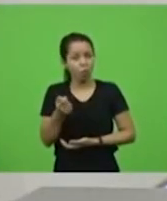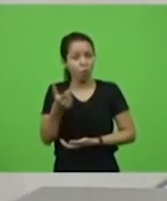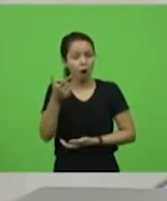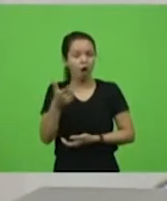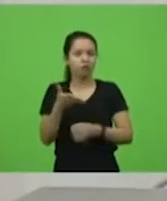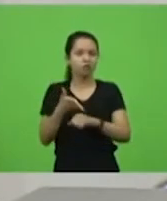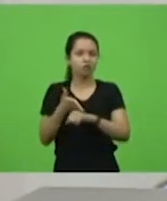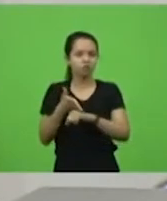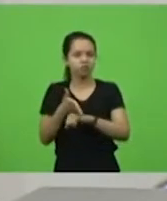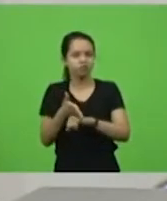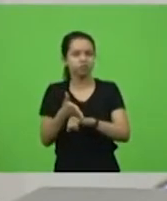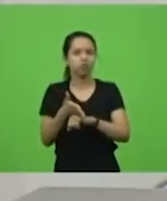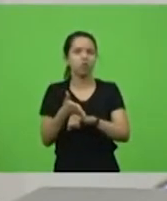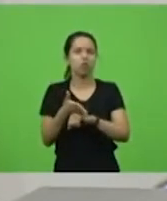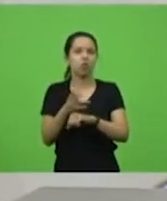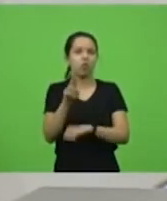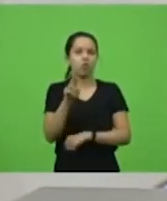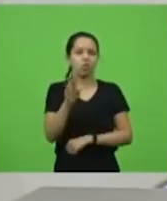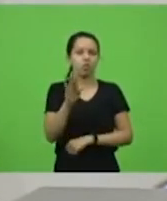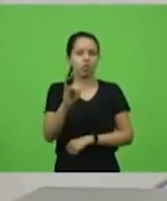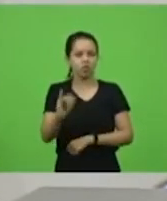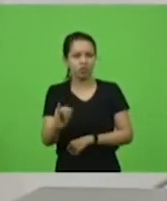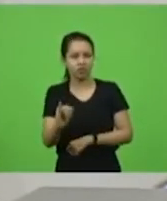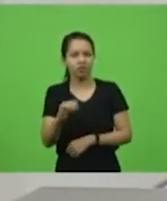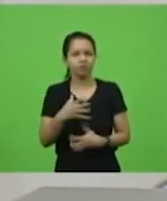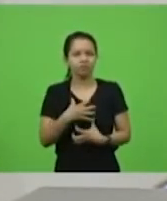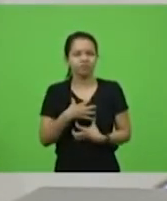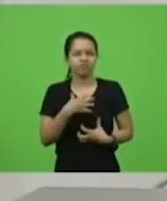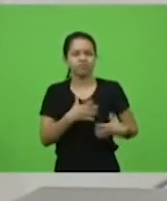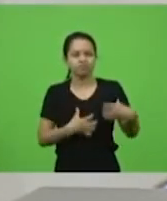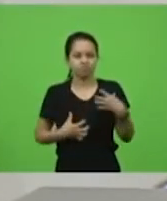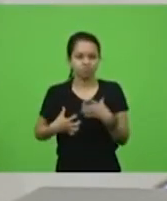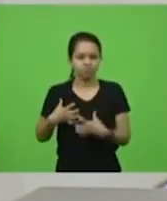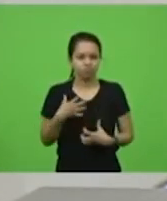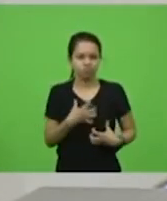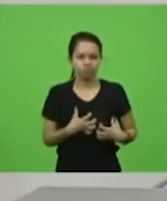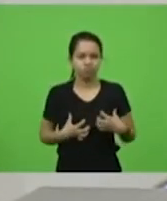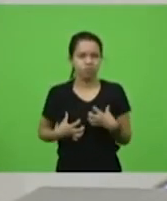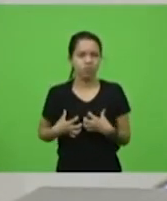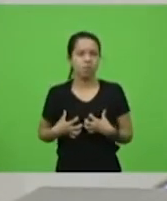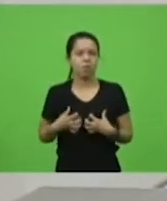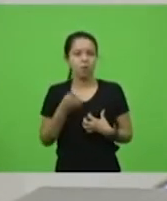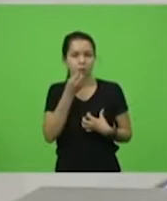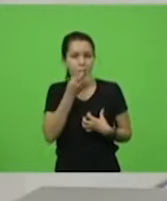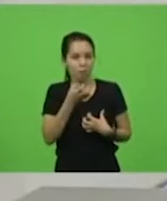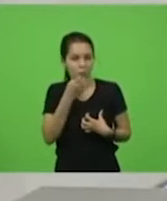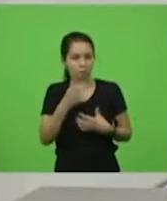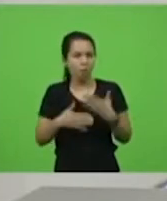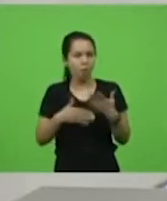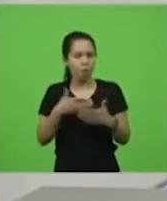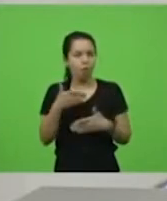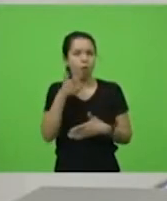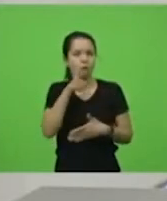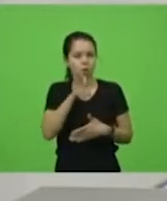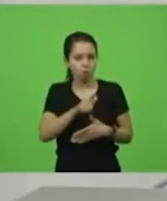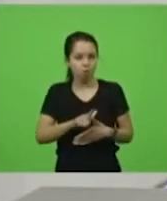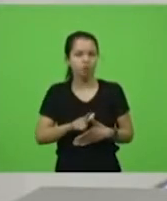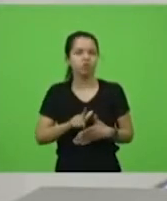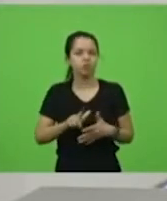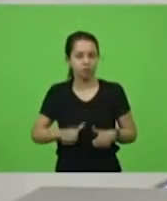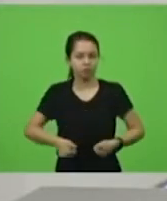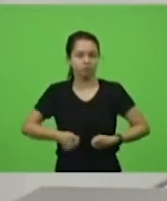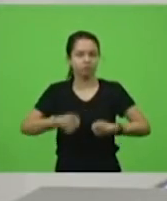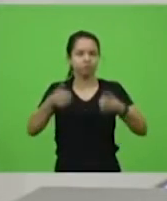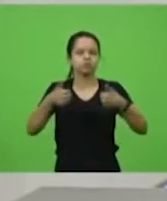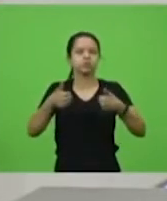E isso foi muito, muito, muito angustiante. Graças a Deus, o tratamento fez efeito. Hoje retorno